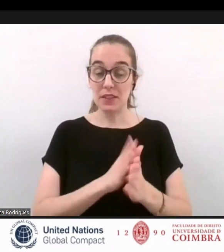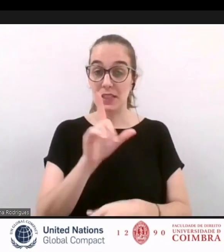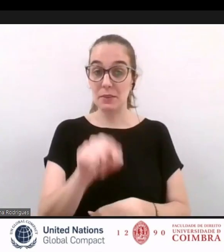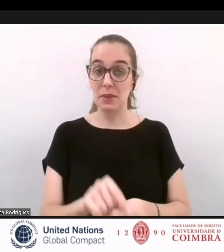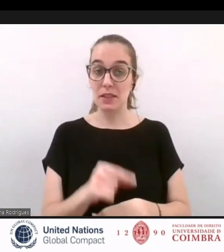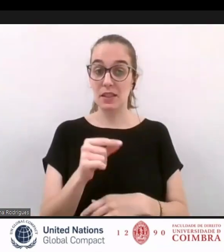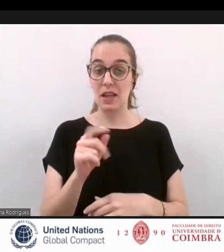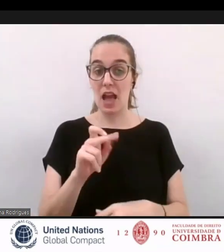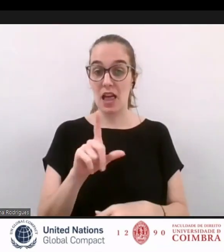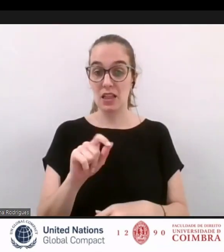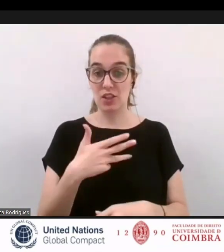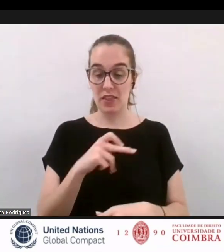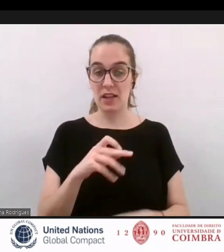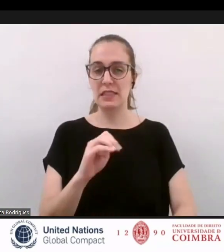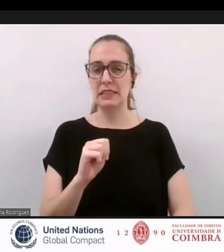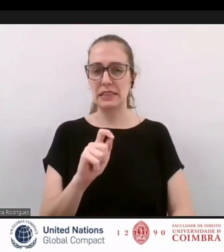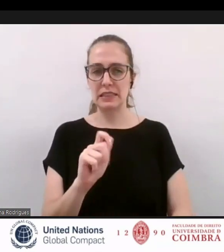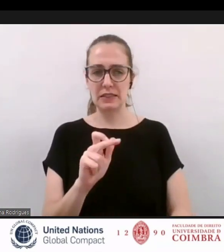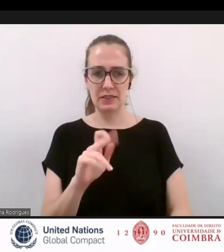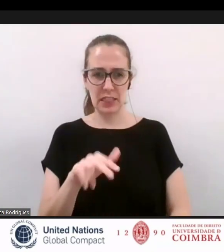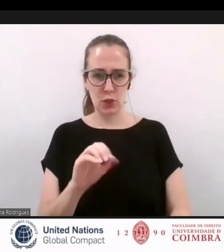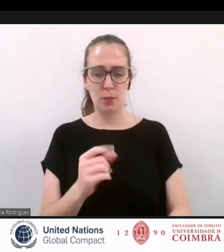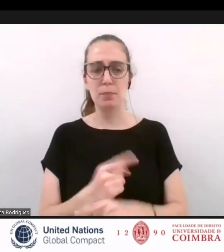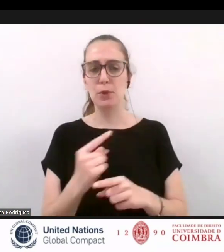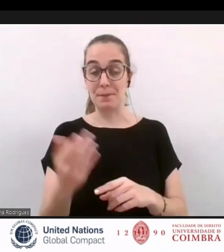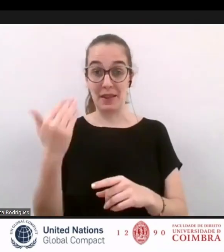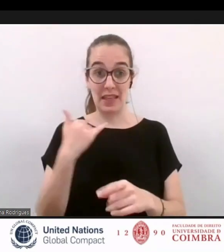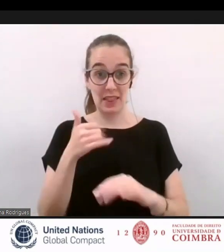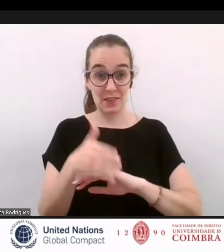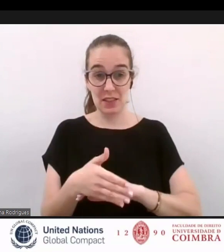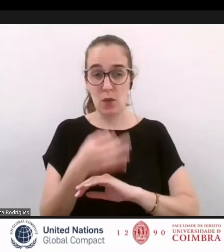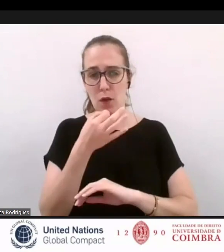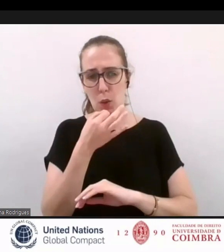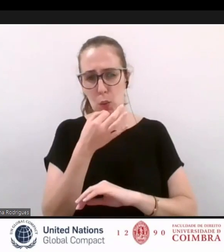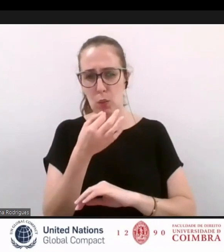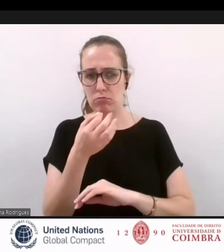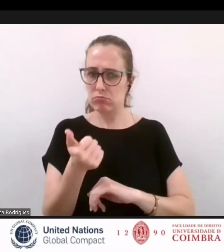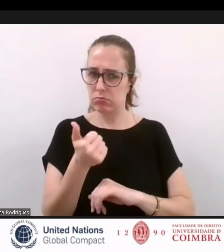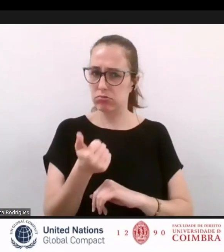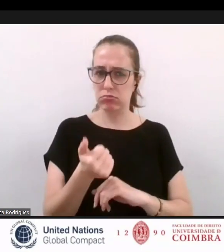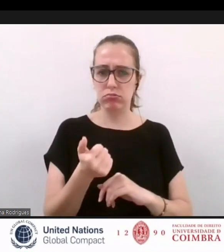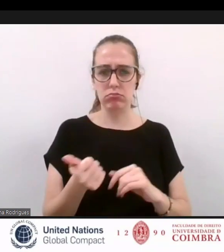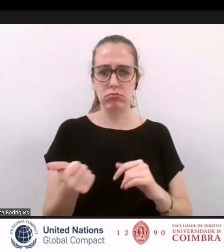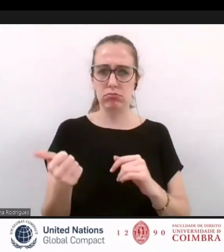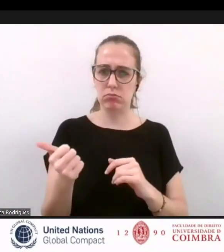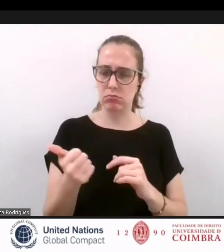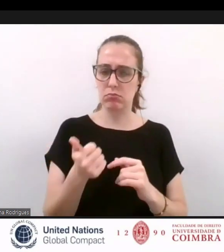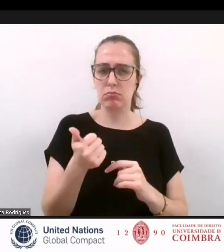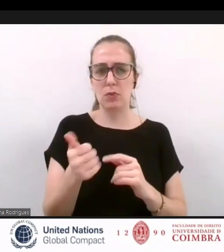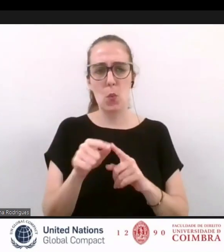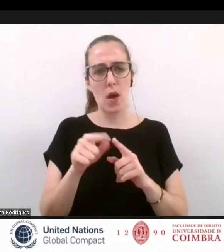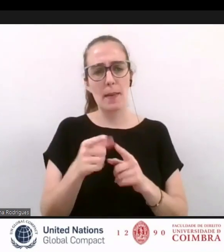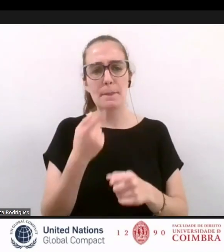uma pergunta à Alexandra Severino. Na sua intervenção, fez-nos aqui uma boa, quase que diria um bom